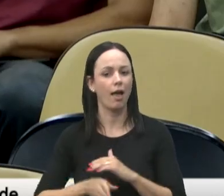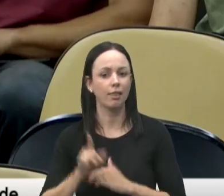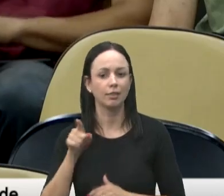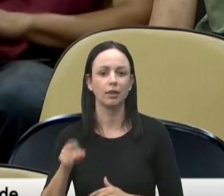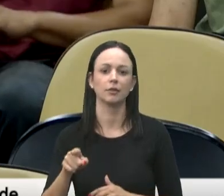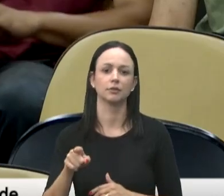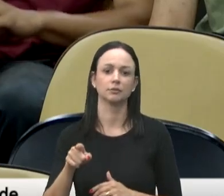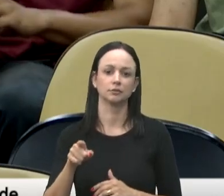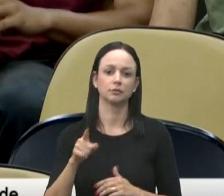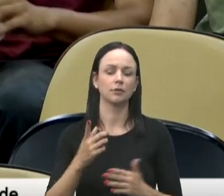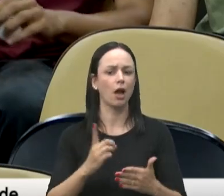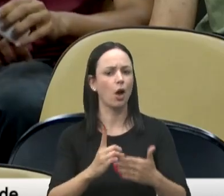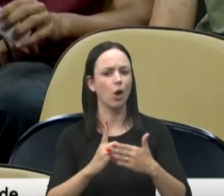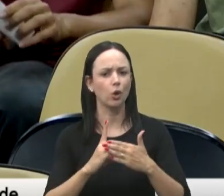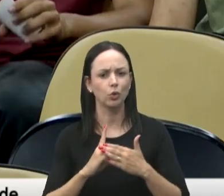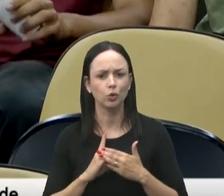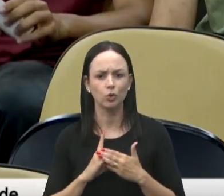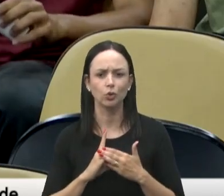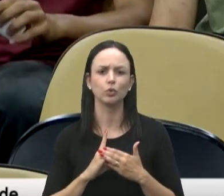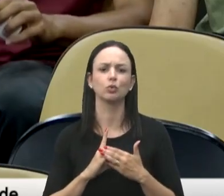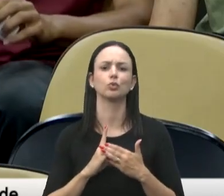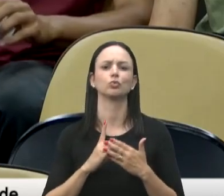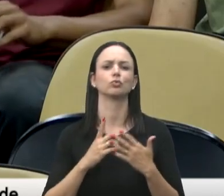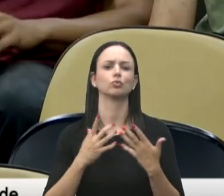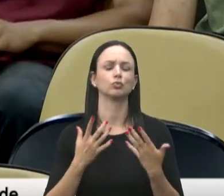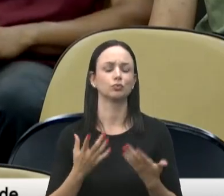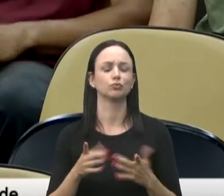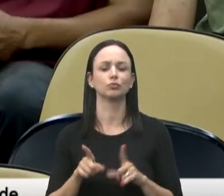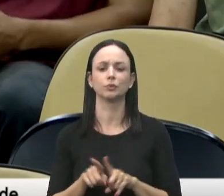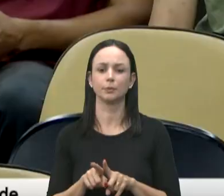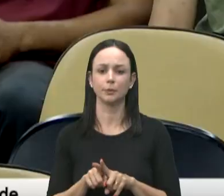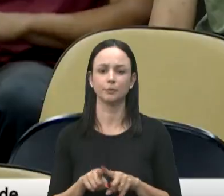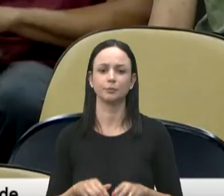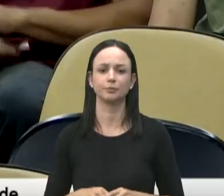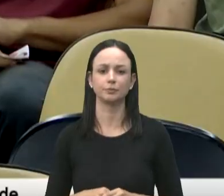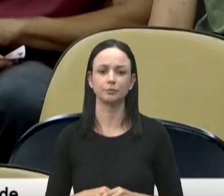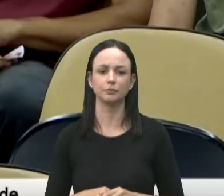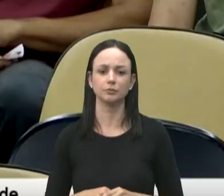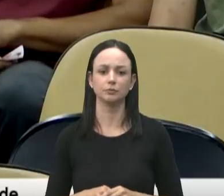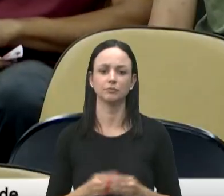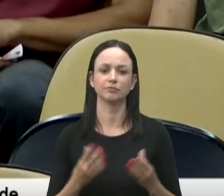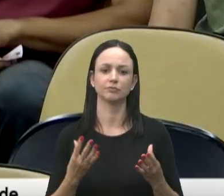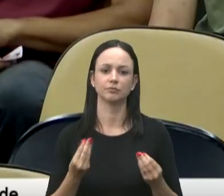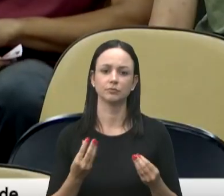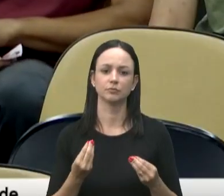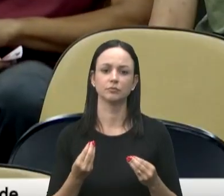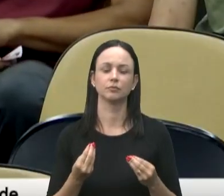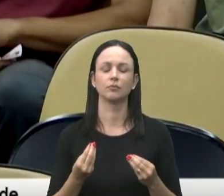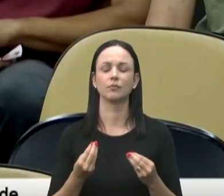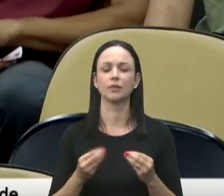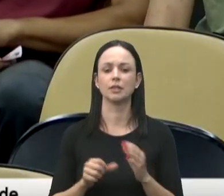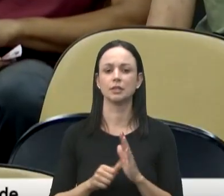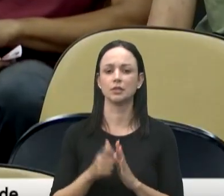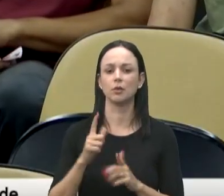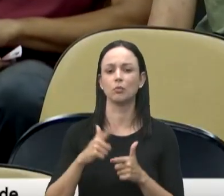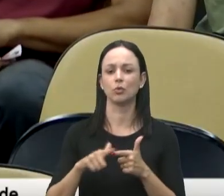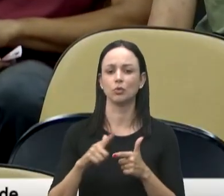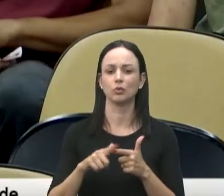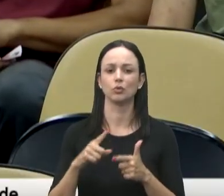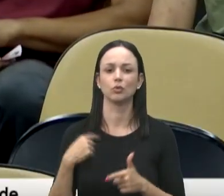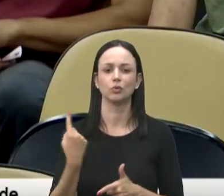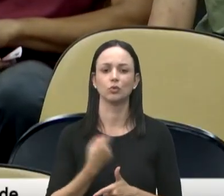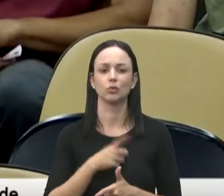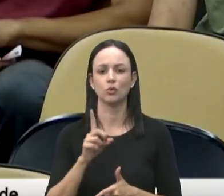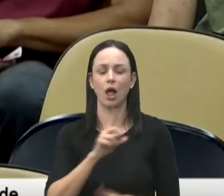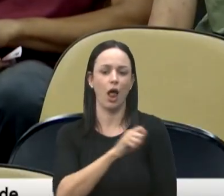é acolhido, acolhedor e, muitas vezes, o problema, nosso, não foi nem